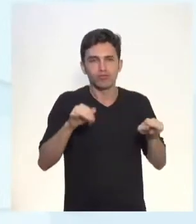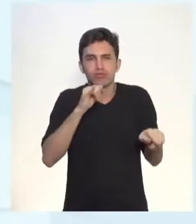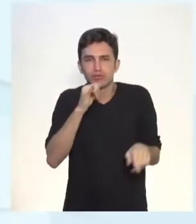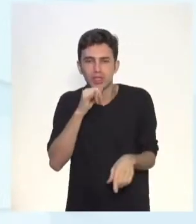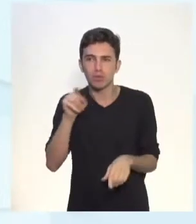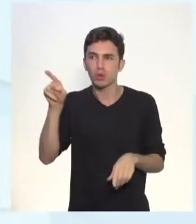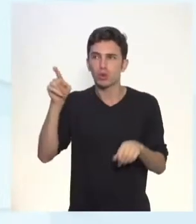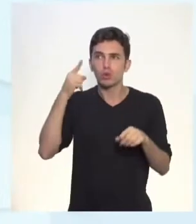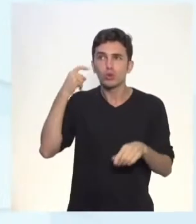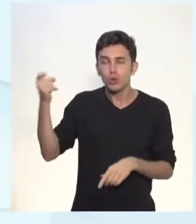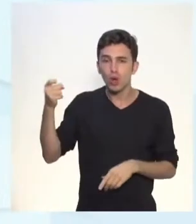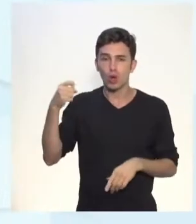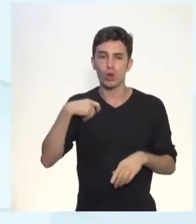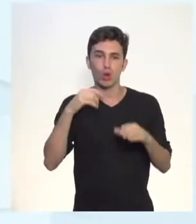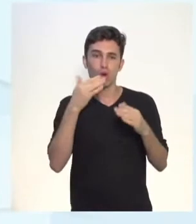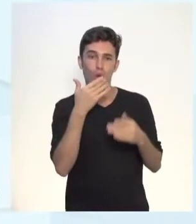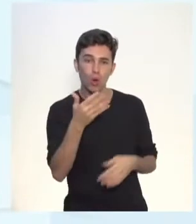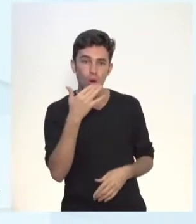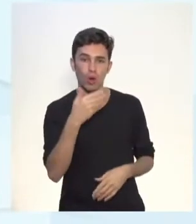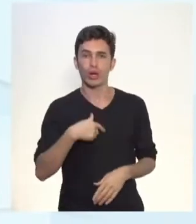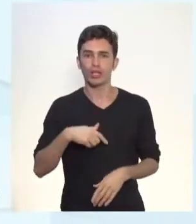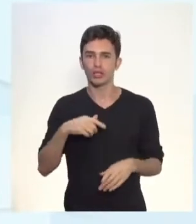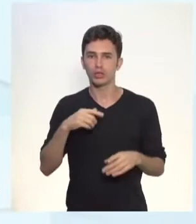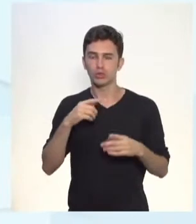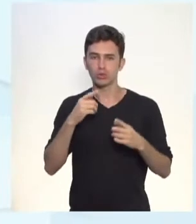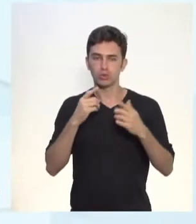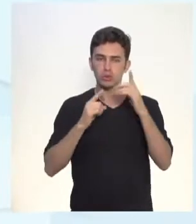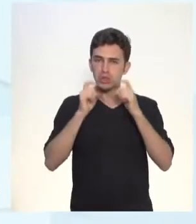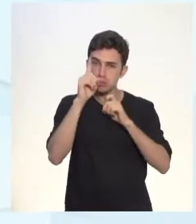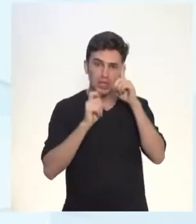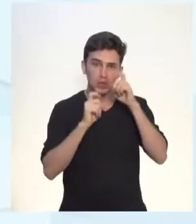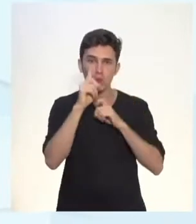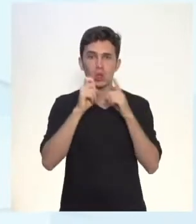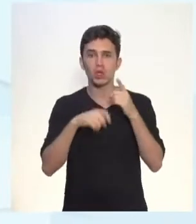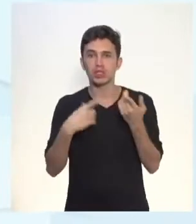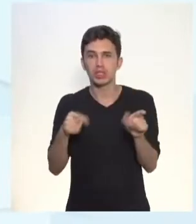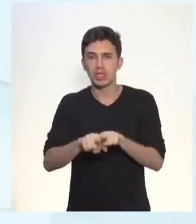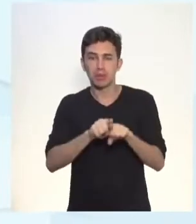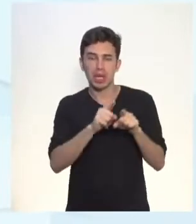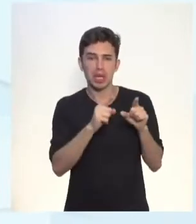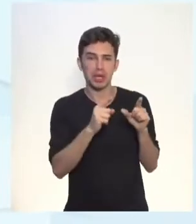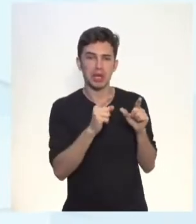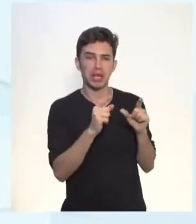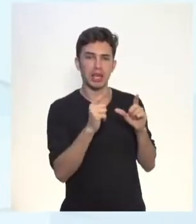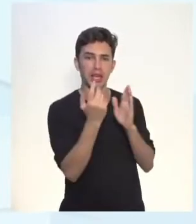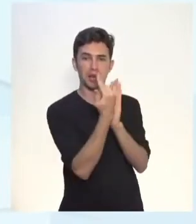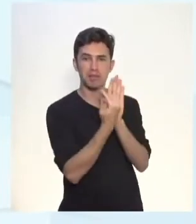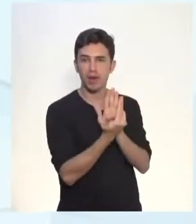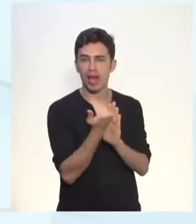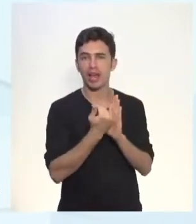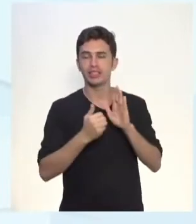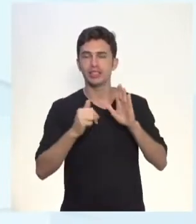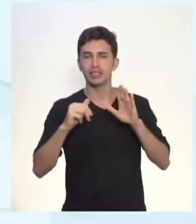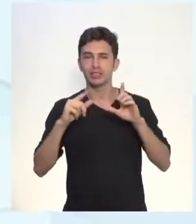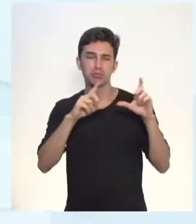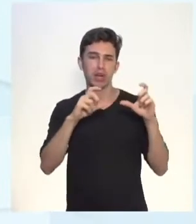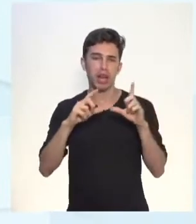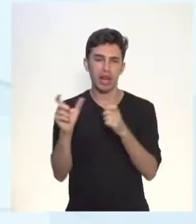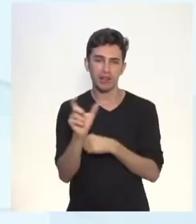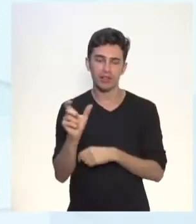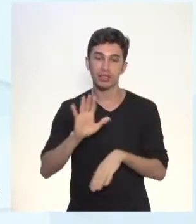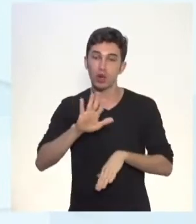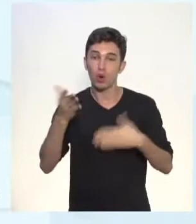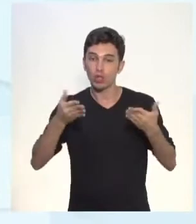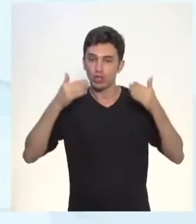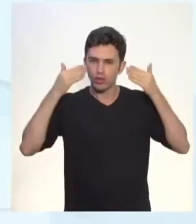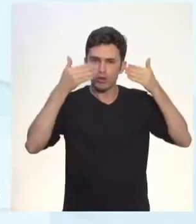cores, imagens, gestos, expressões e palavras. Pensando nisso, vamos focar hoje em 2 gêneros textuais, que é o podcast